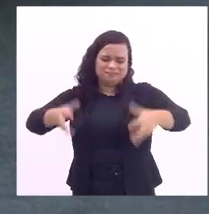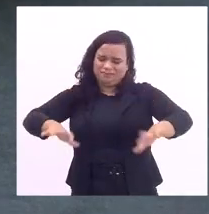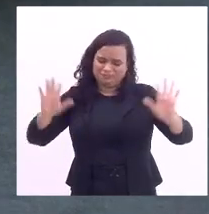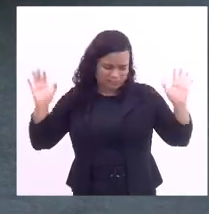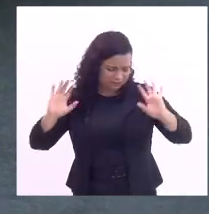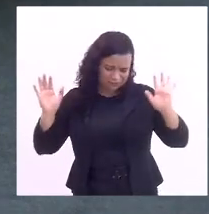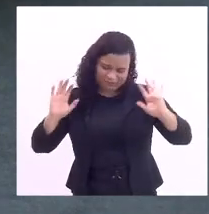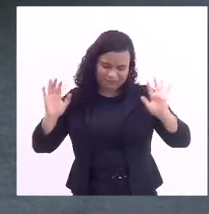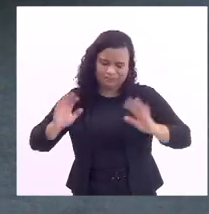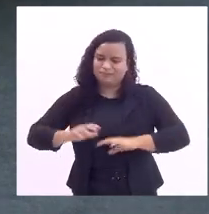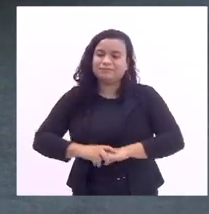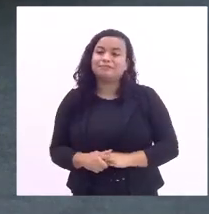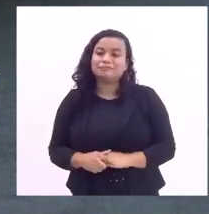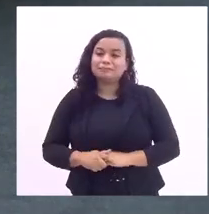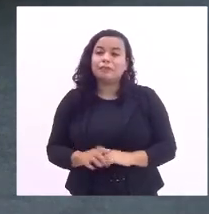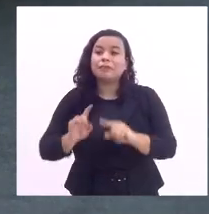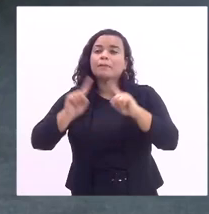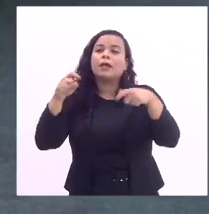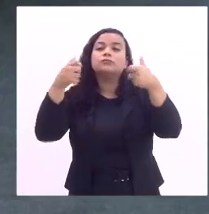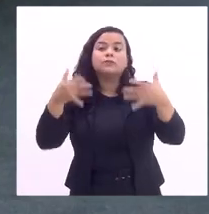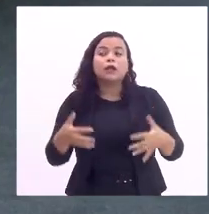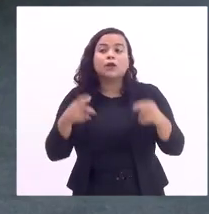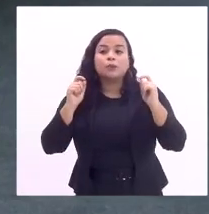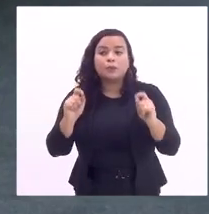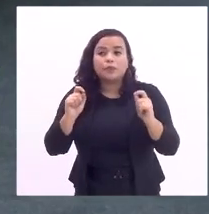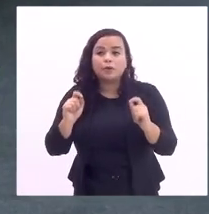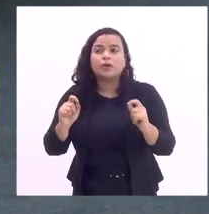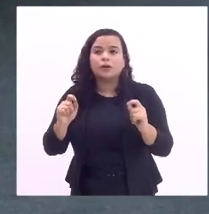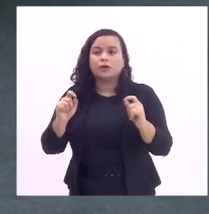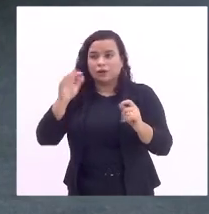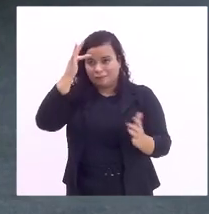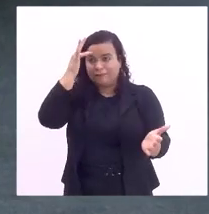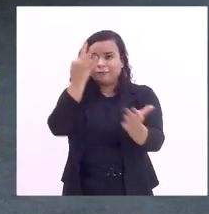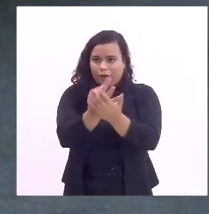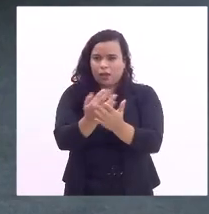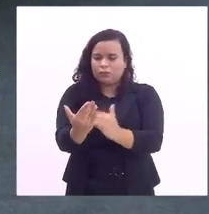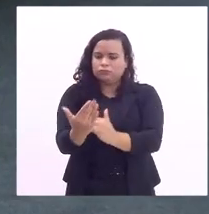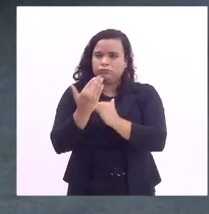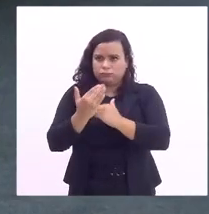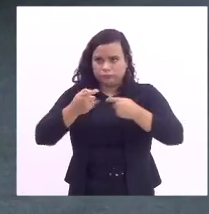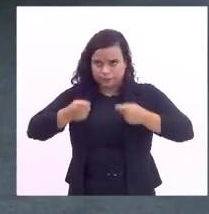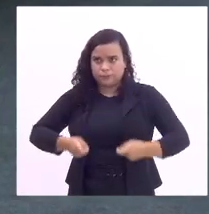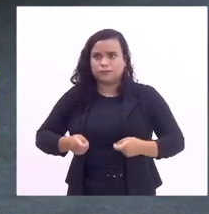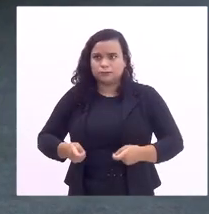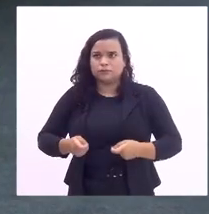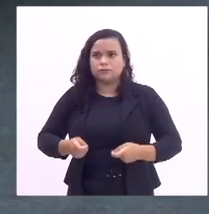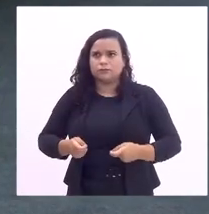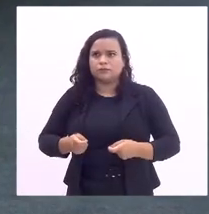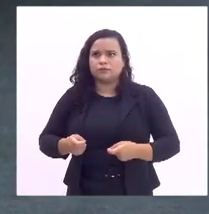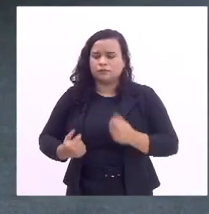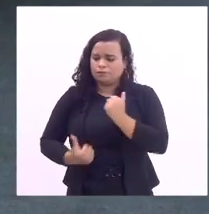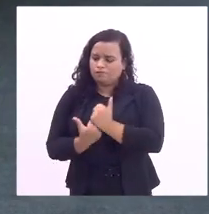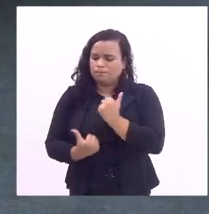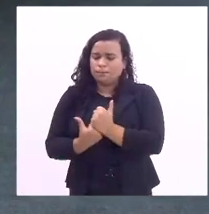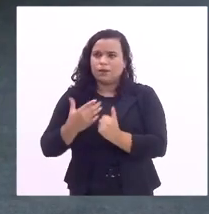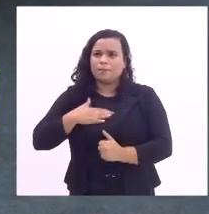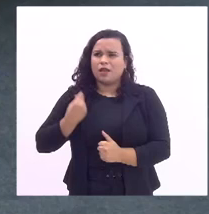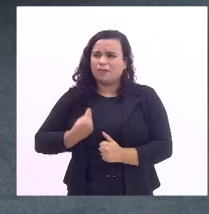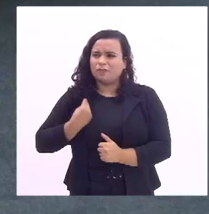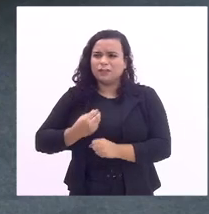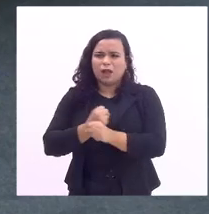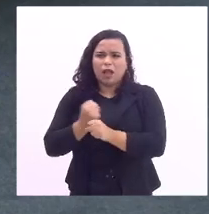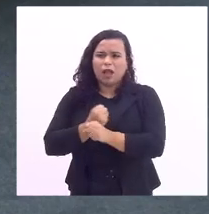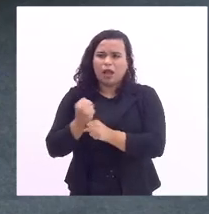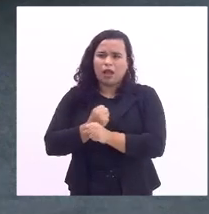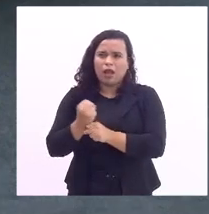perder tempo em fazer isso. Mas eu vou dizer, senhor presidente, usando a fé como um instrumento que me pautou a vida inteira.